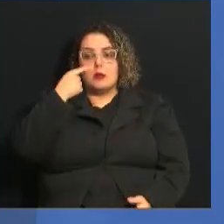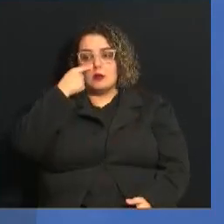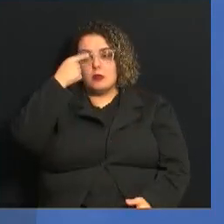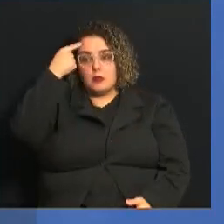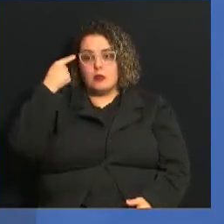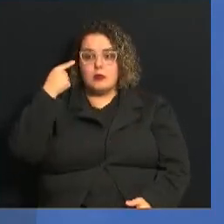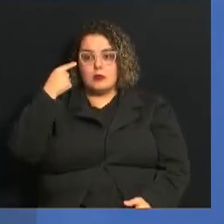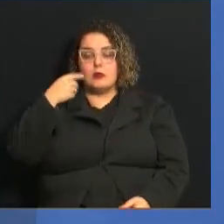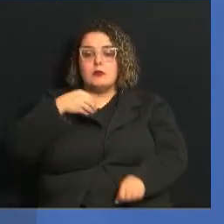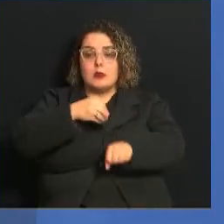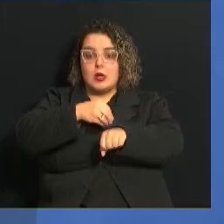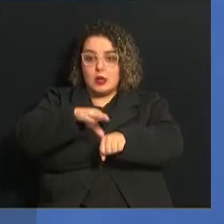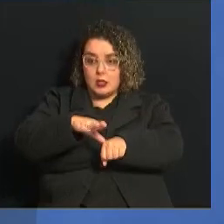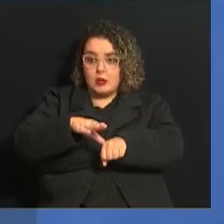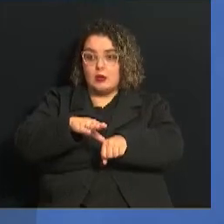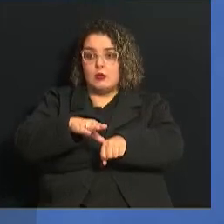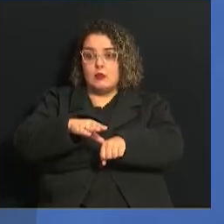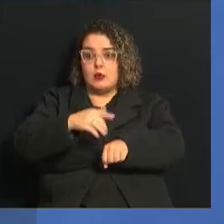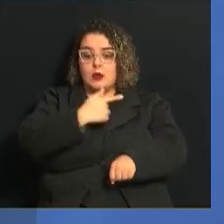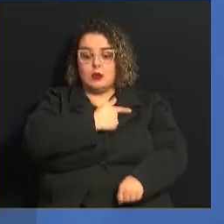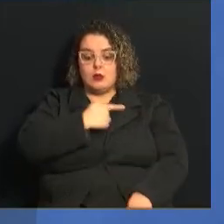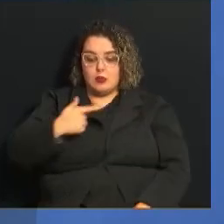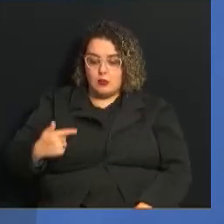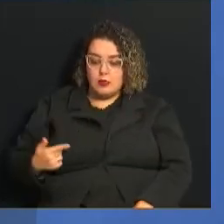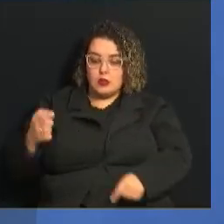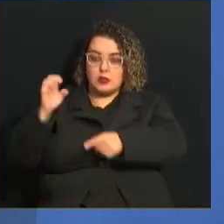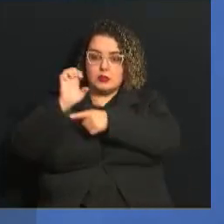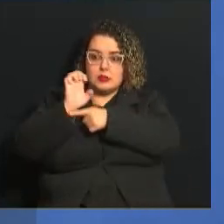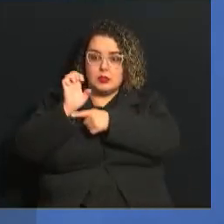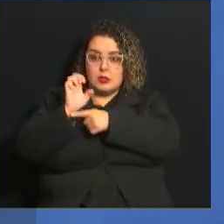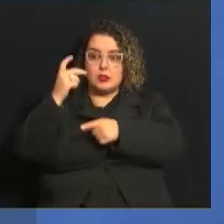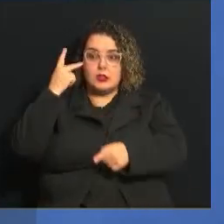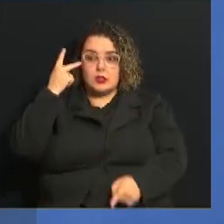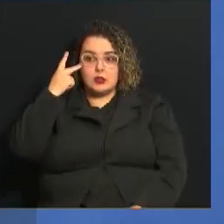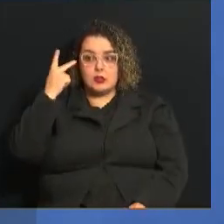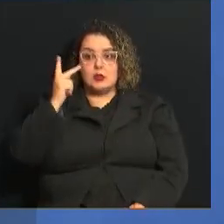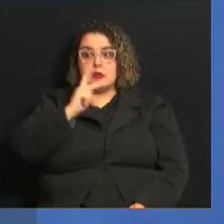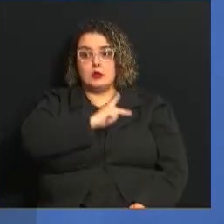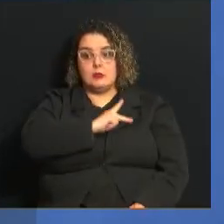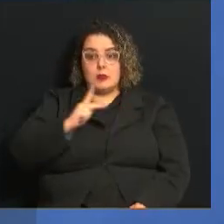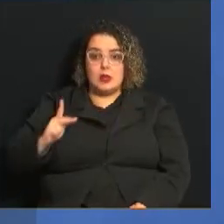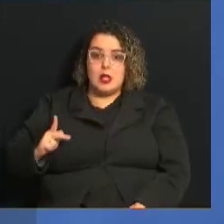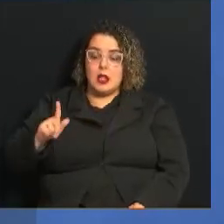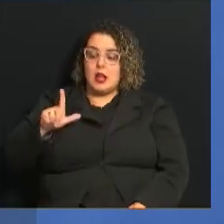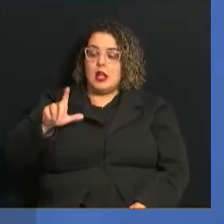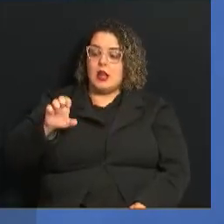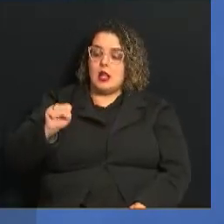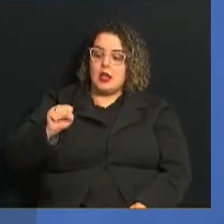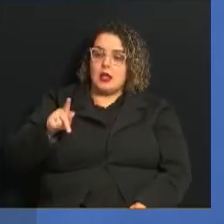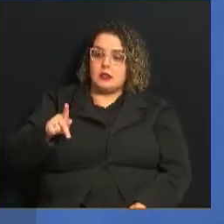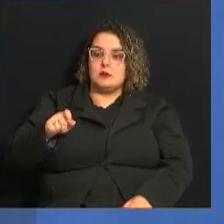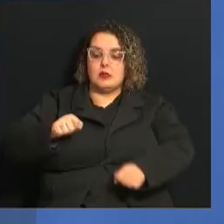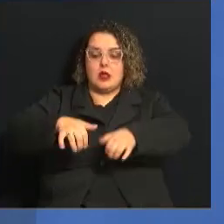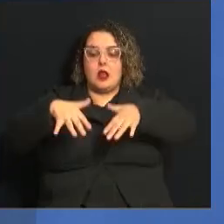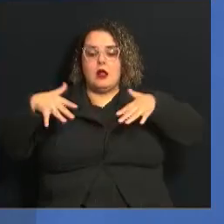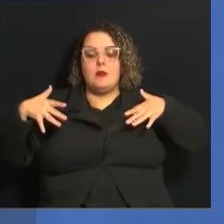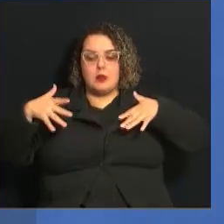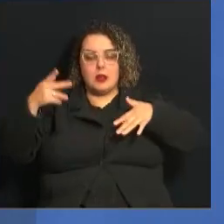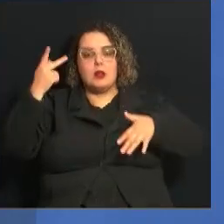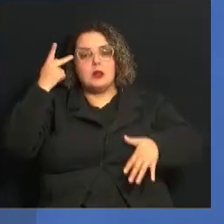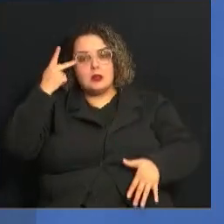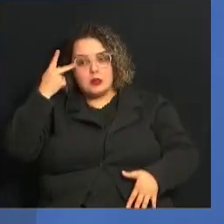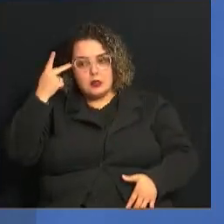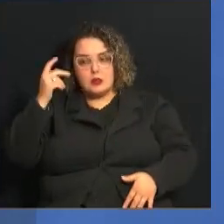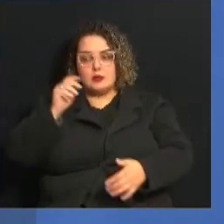será encaminhada para o governador do Estado de São Paulo para o presidente da alesp Assembleia Legislativa do Estado de São Paulo